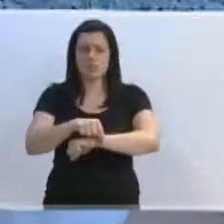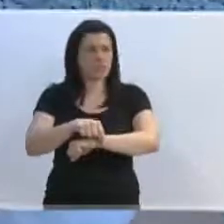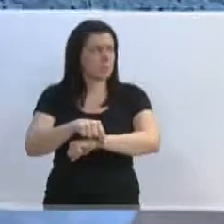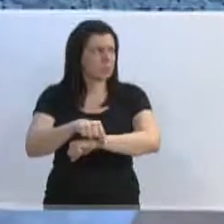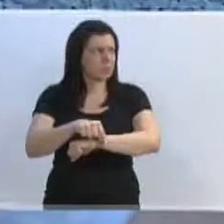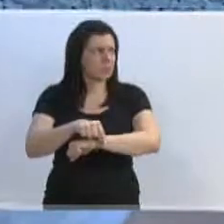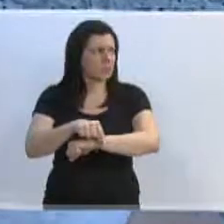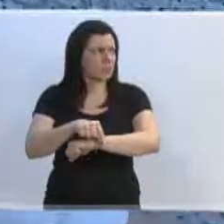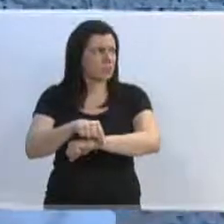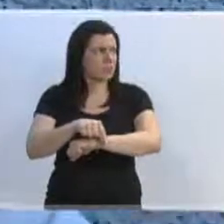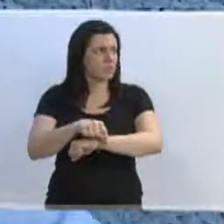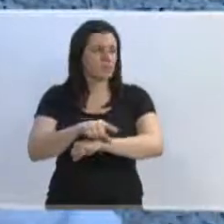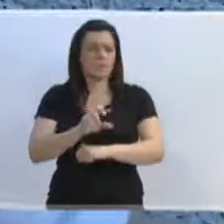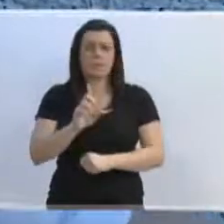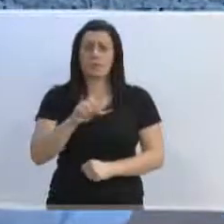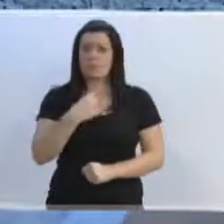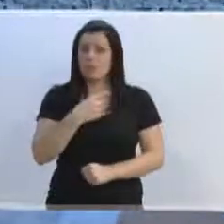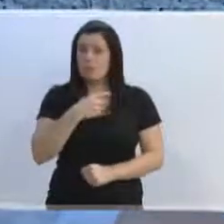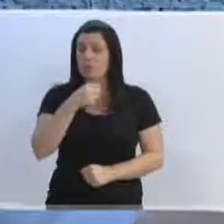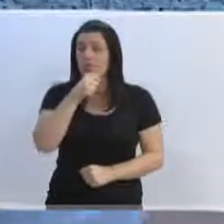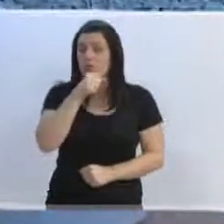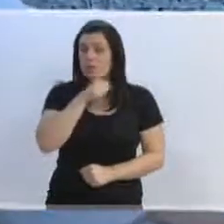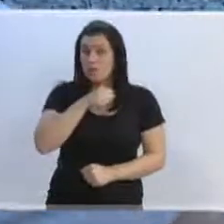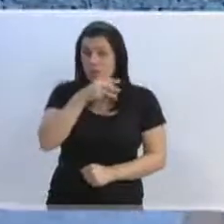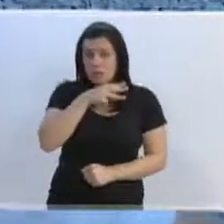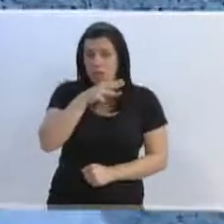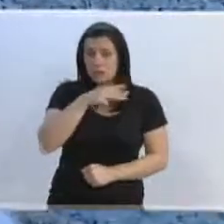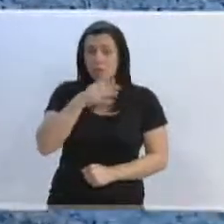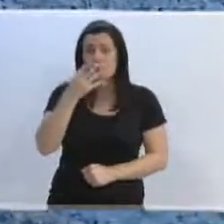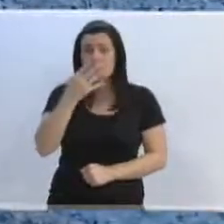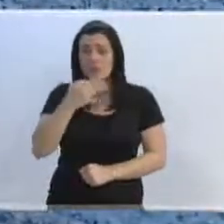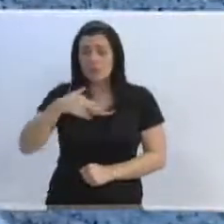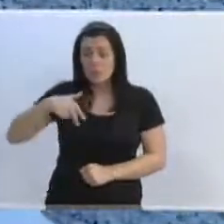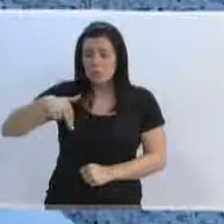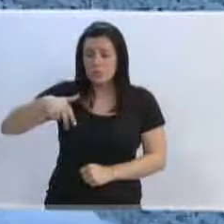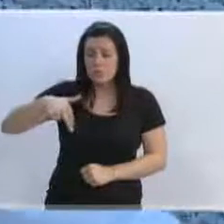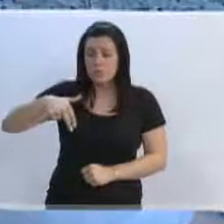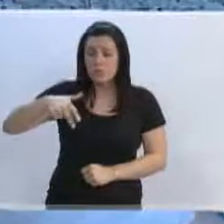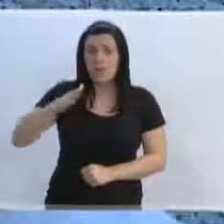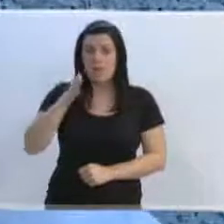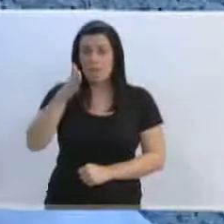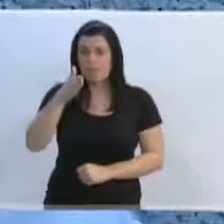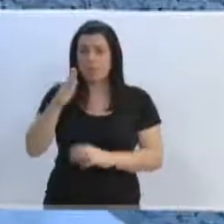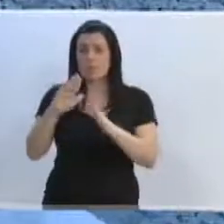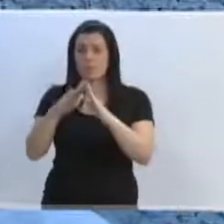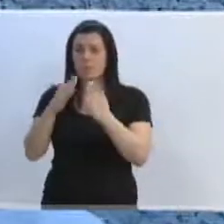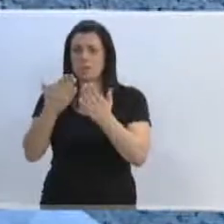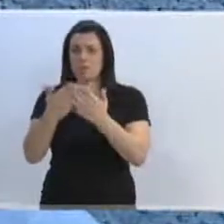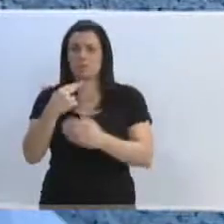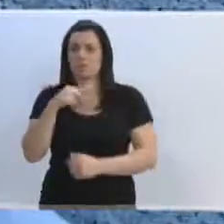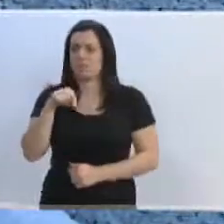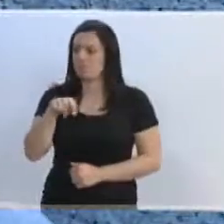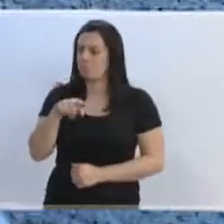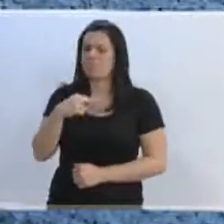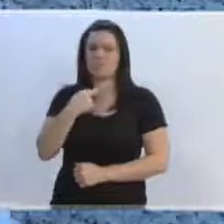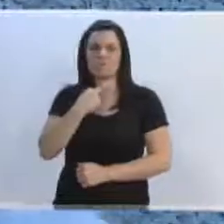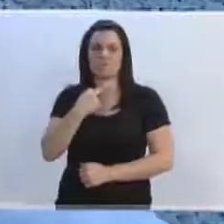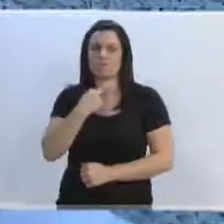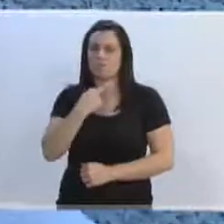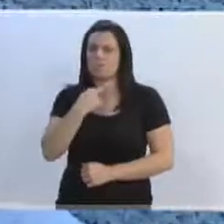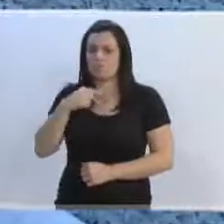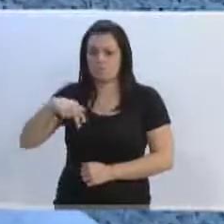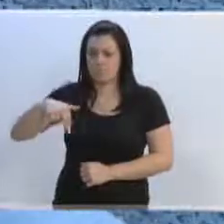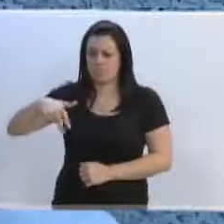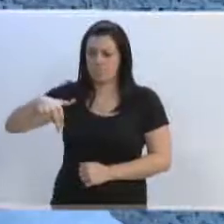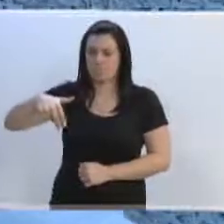não, até para nós idosos, para as crianças que passam aqui, que vão para a aula, eu acho que ali eles não podem andar, no lado de fora